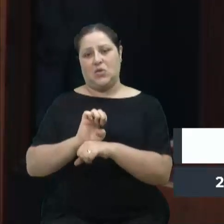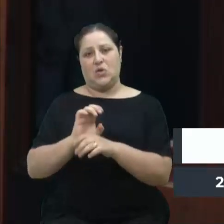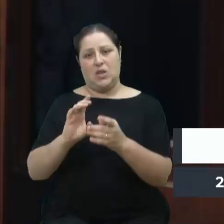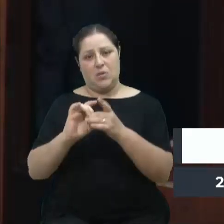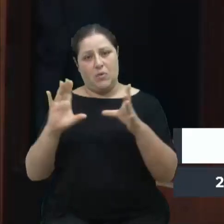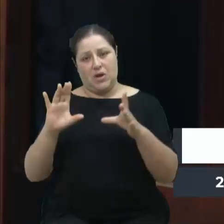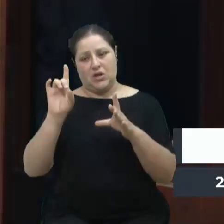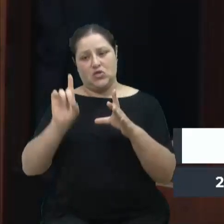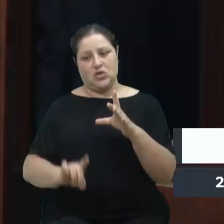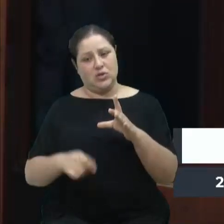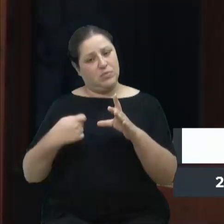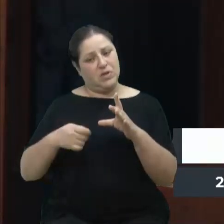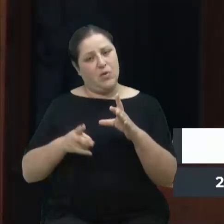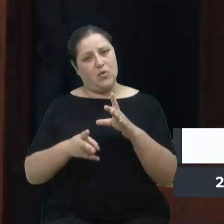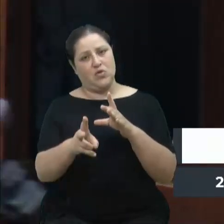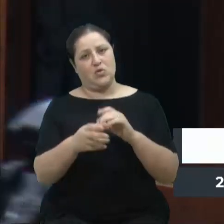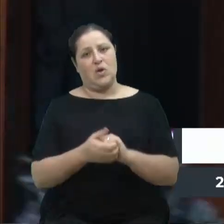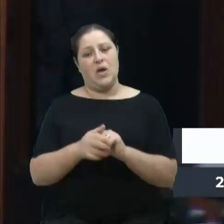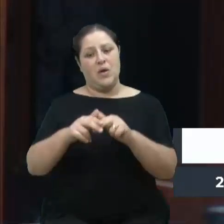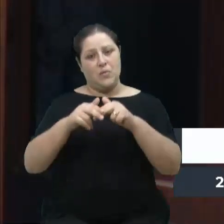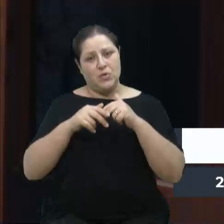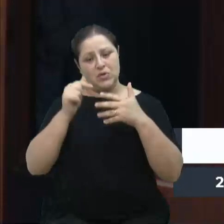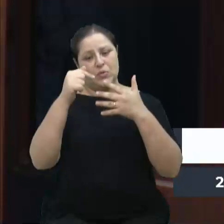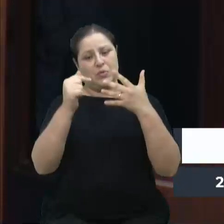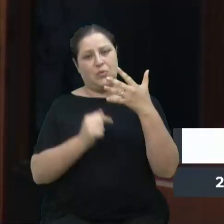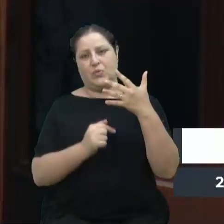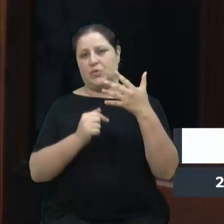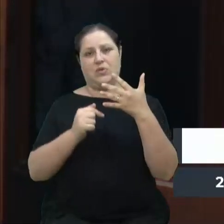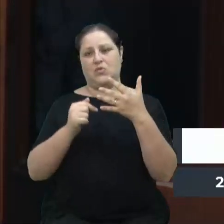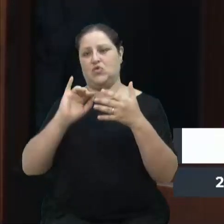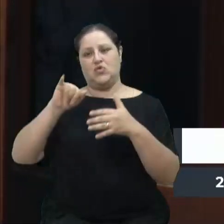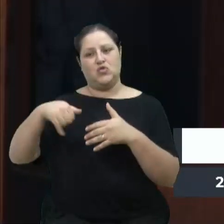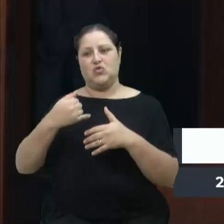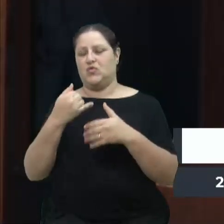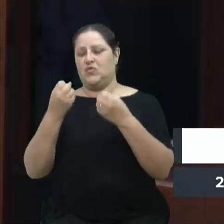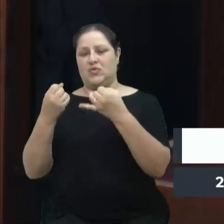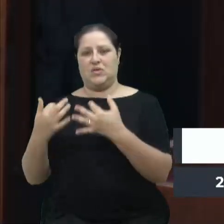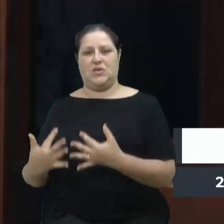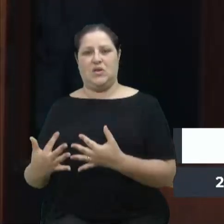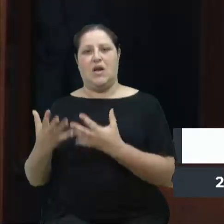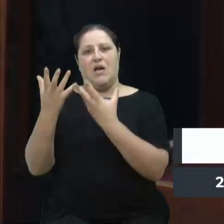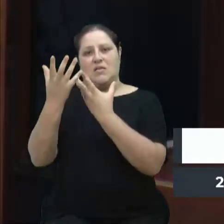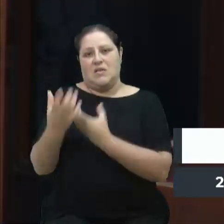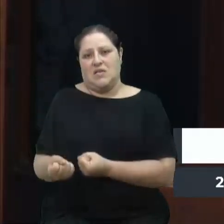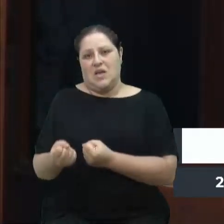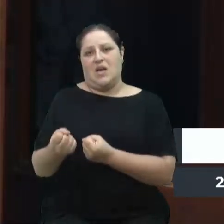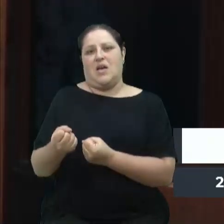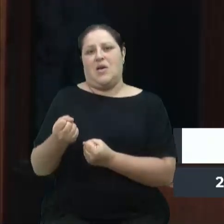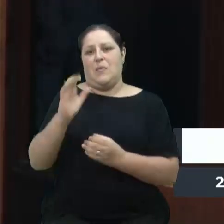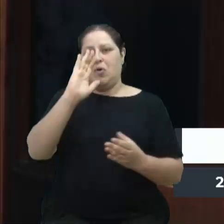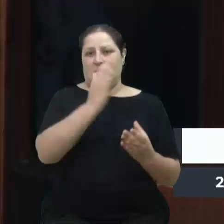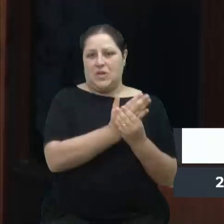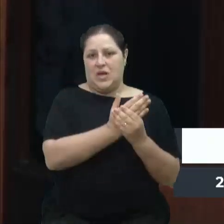esses motivos que não se justifica a admissibilidade do